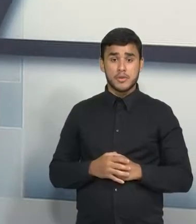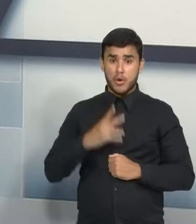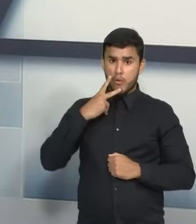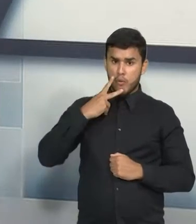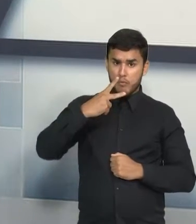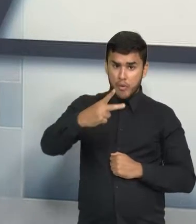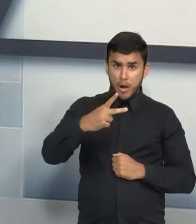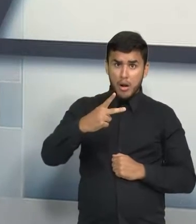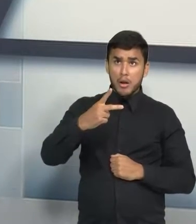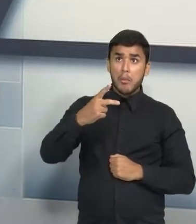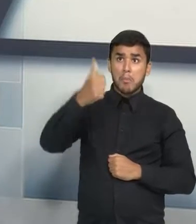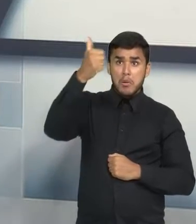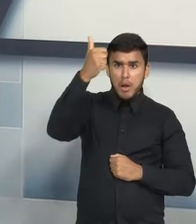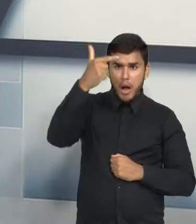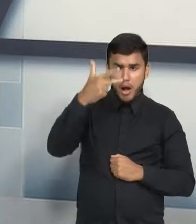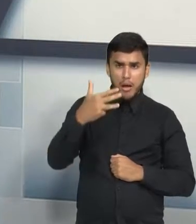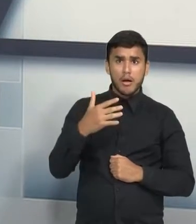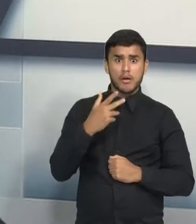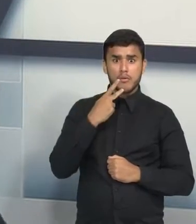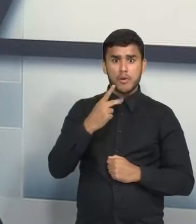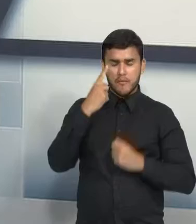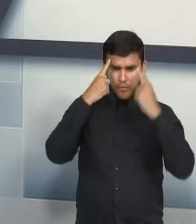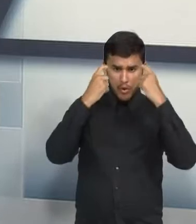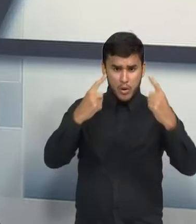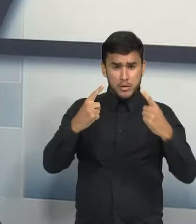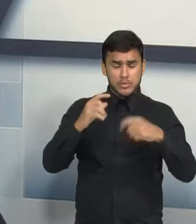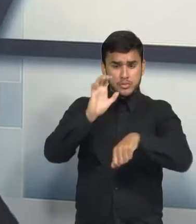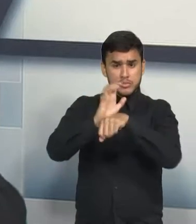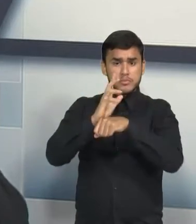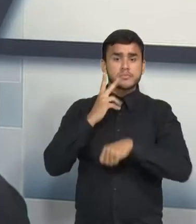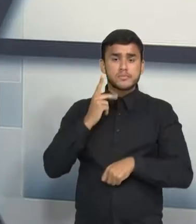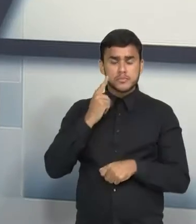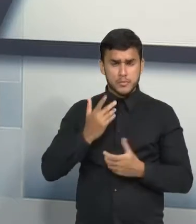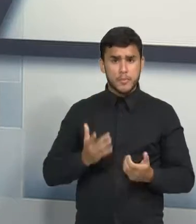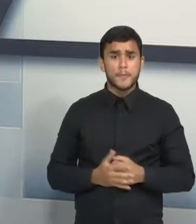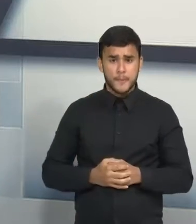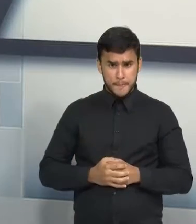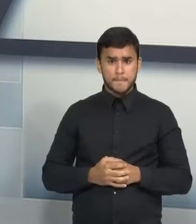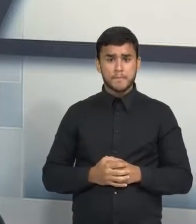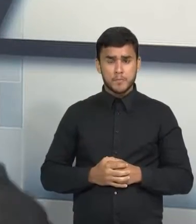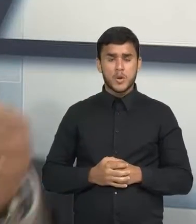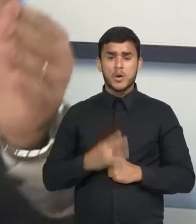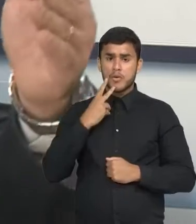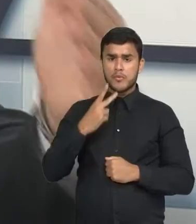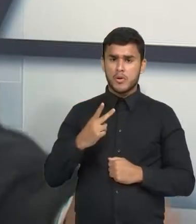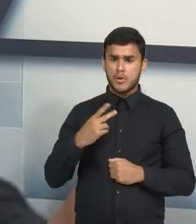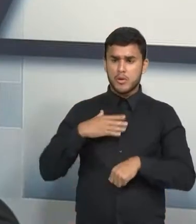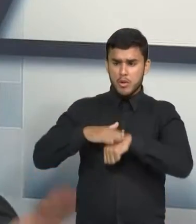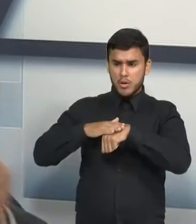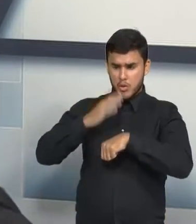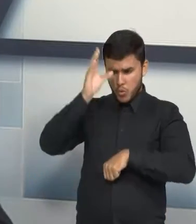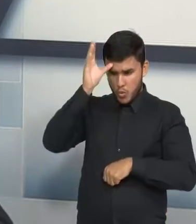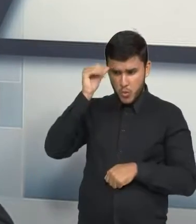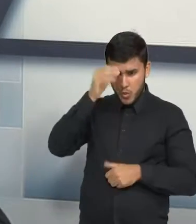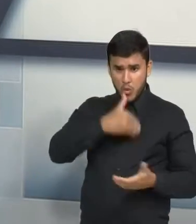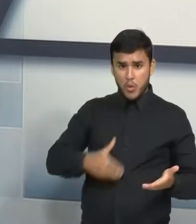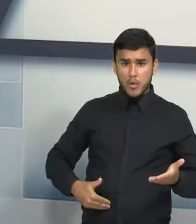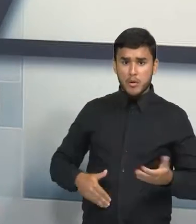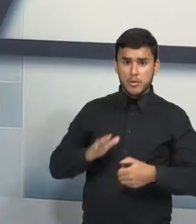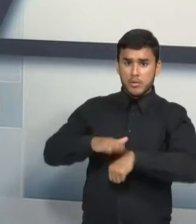verdadeira. Não pode ser feito nada além do que o governador fez até